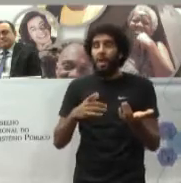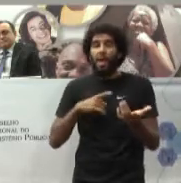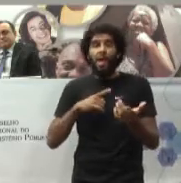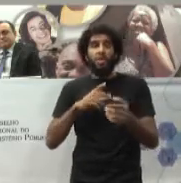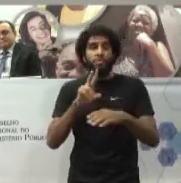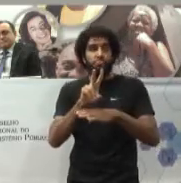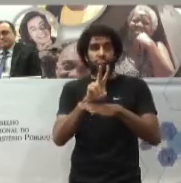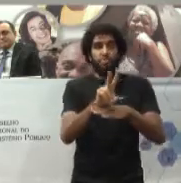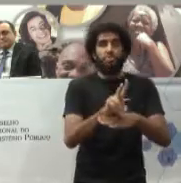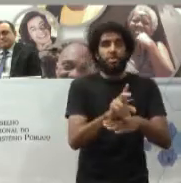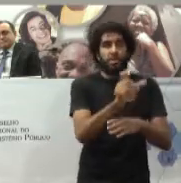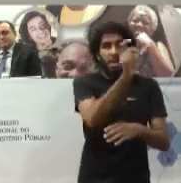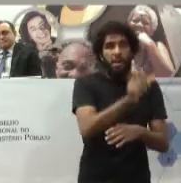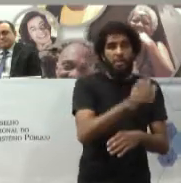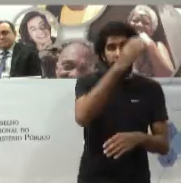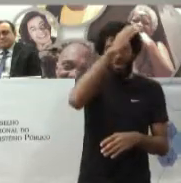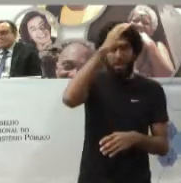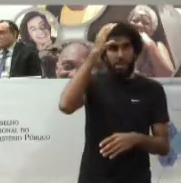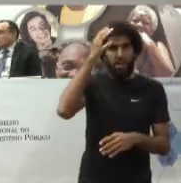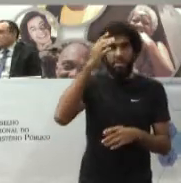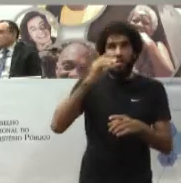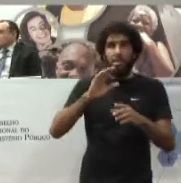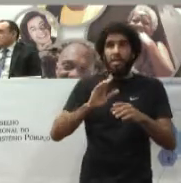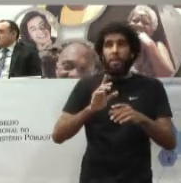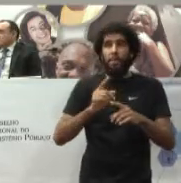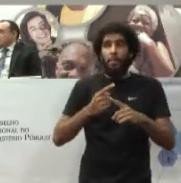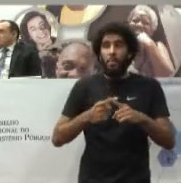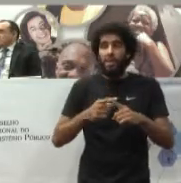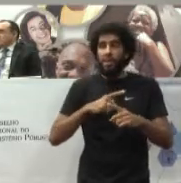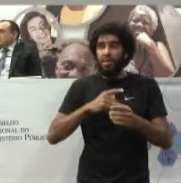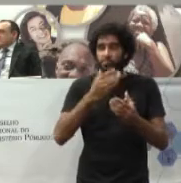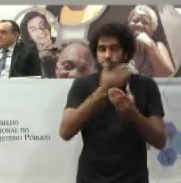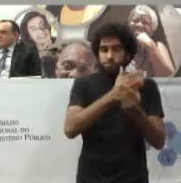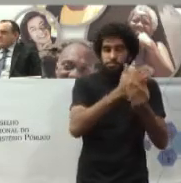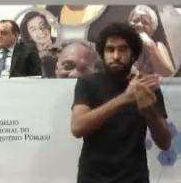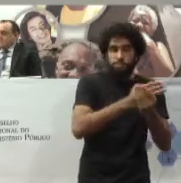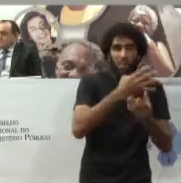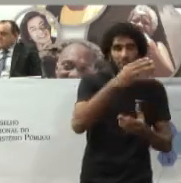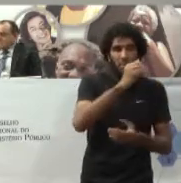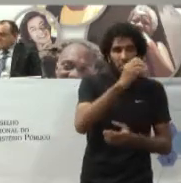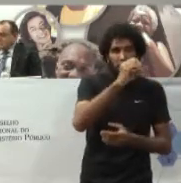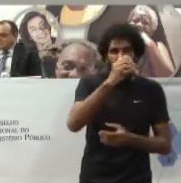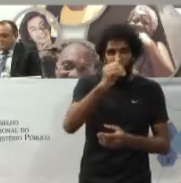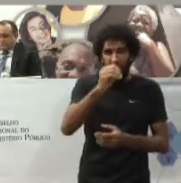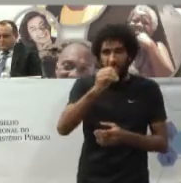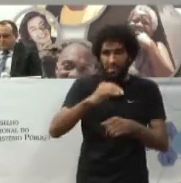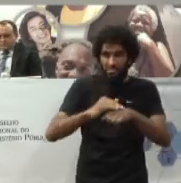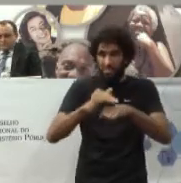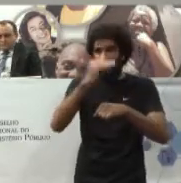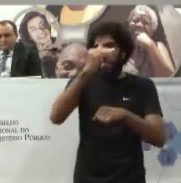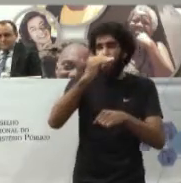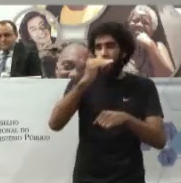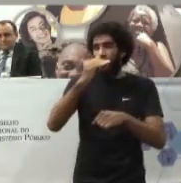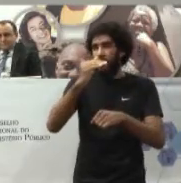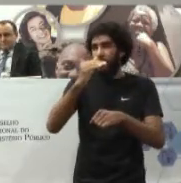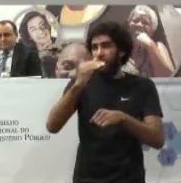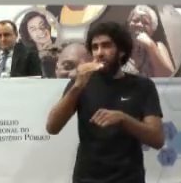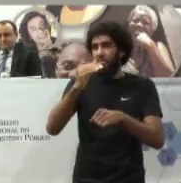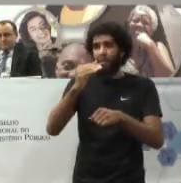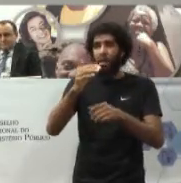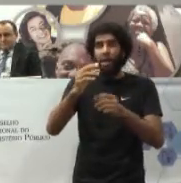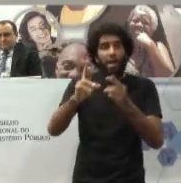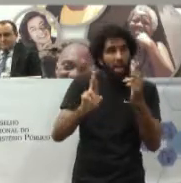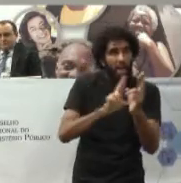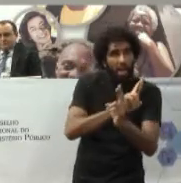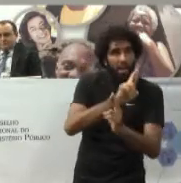consumidor já que mais de 400 mil ações no judiciário que que judicializam à saúde diz respeito às relações